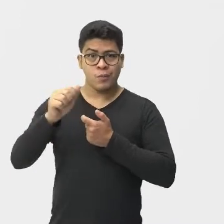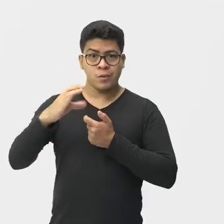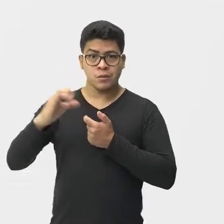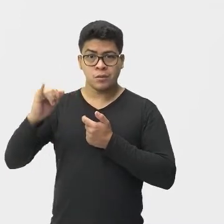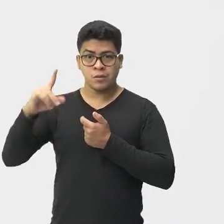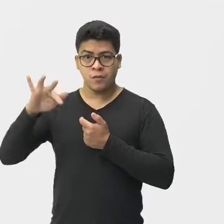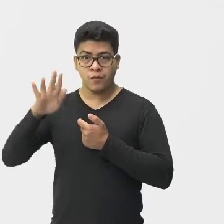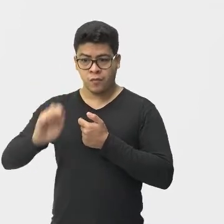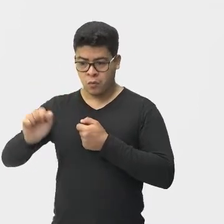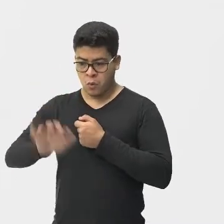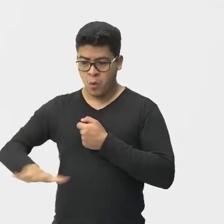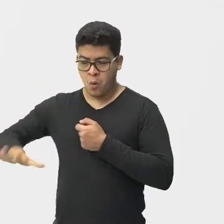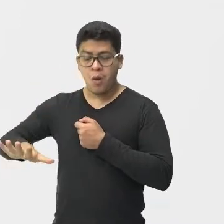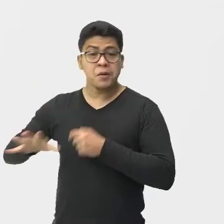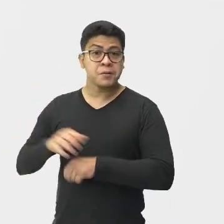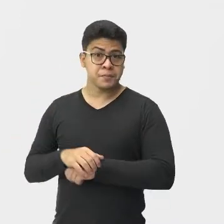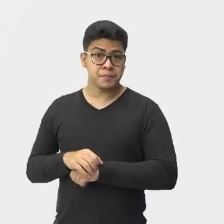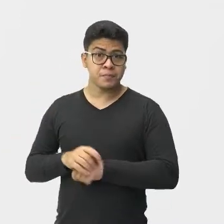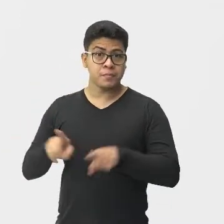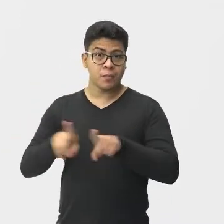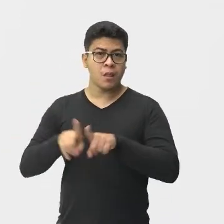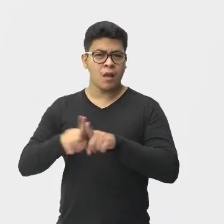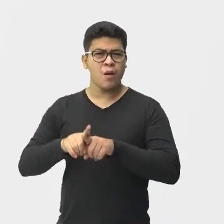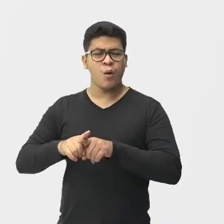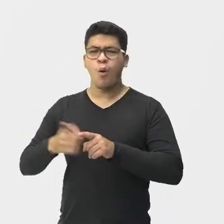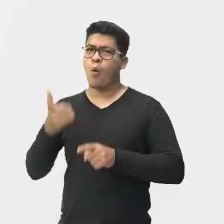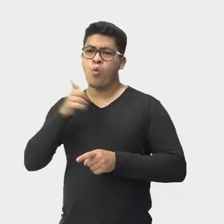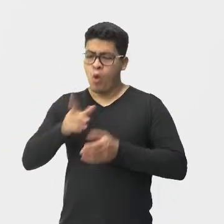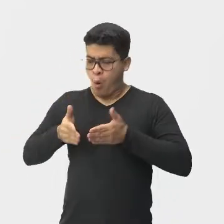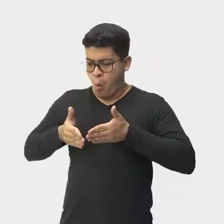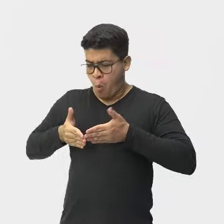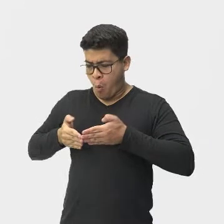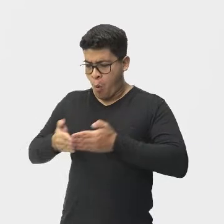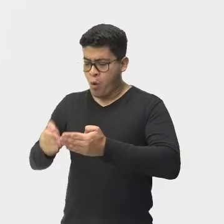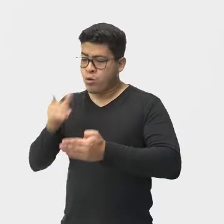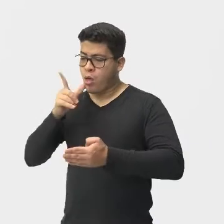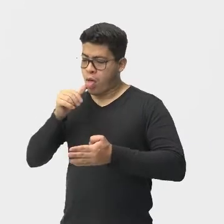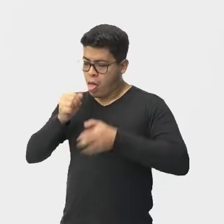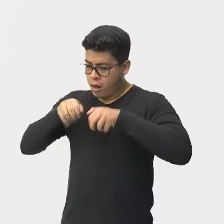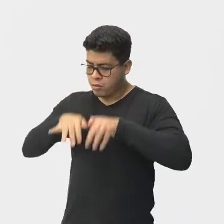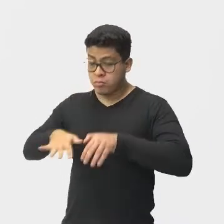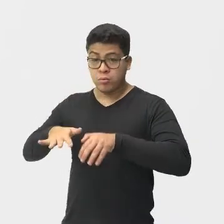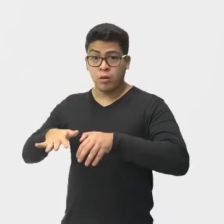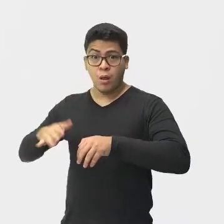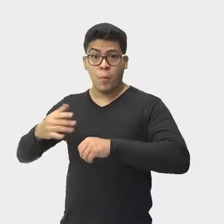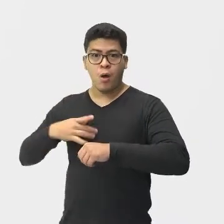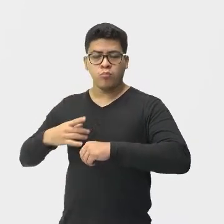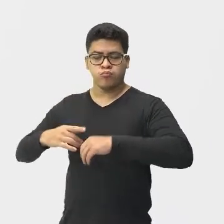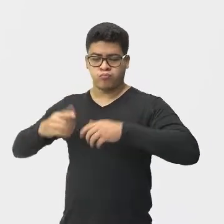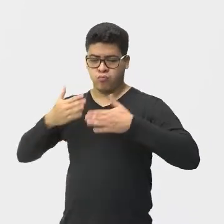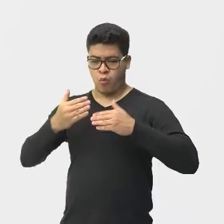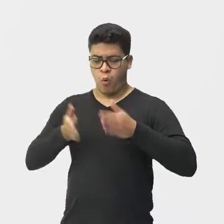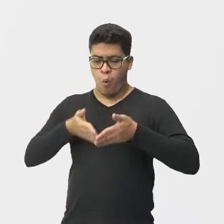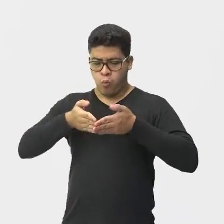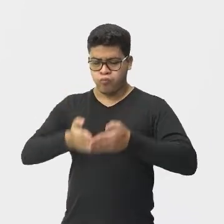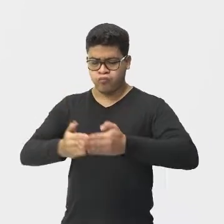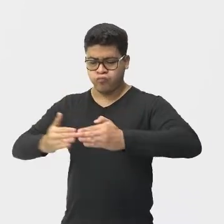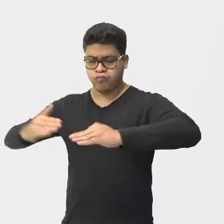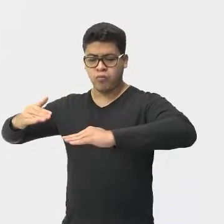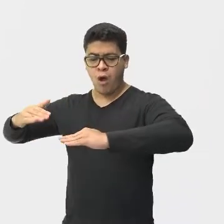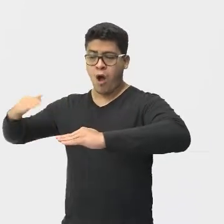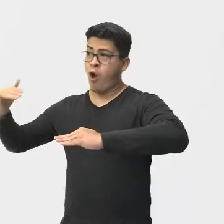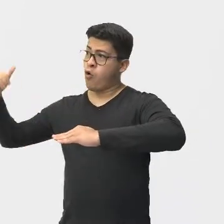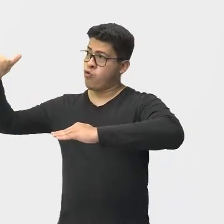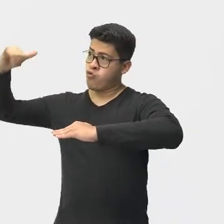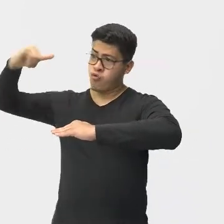marcantes. Vai ser uma guerra essencialmente naval, em que o uso do porta-aviões era uma arma decisiva, tanto que a gente vai